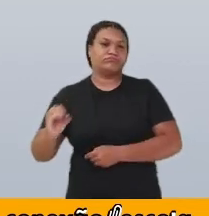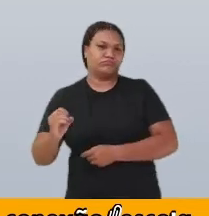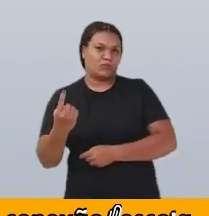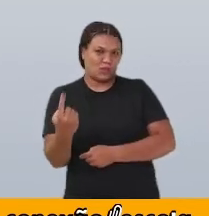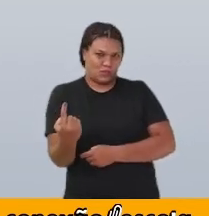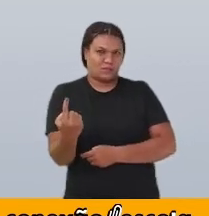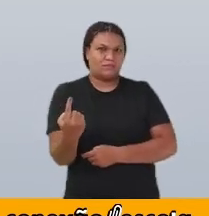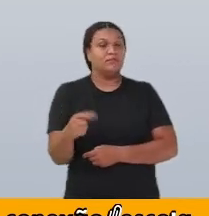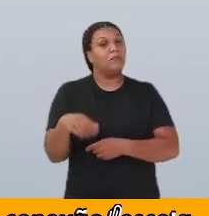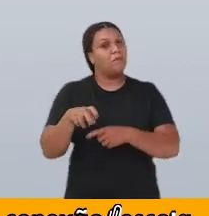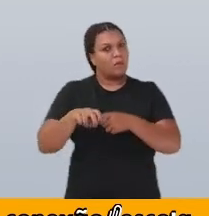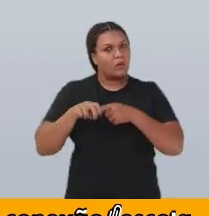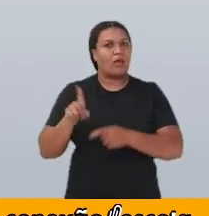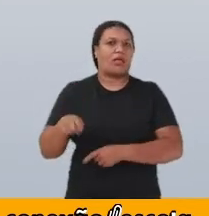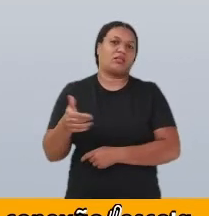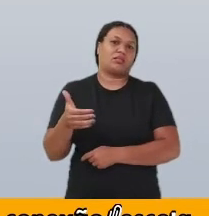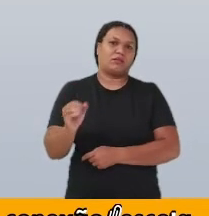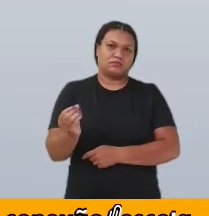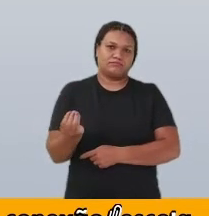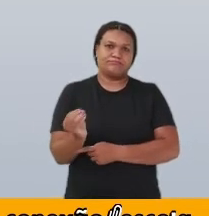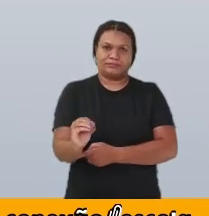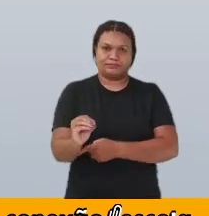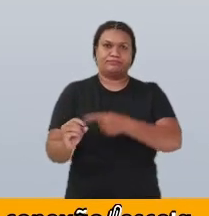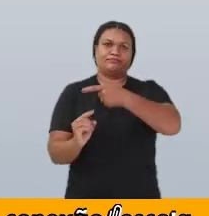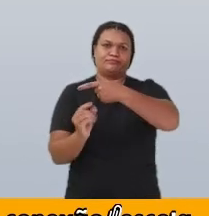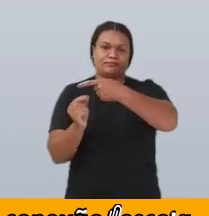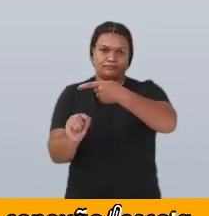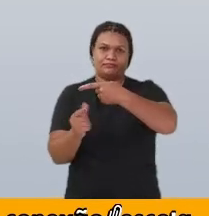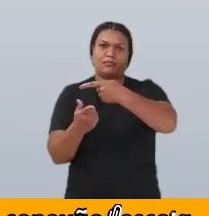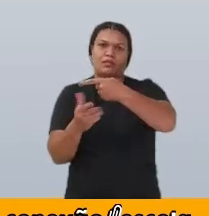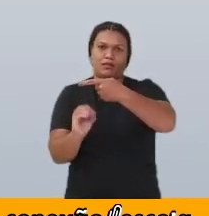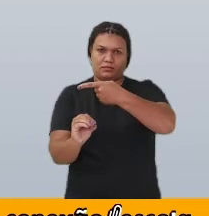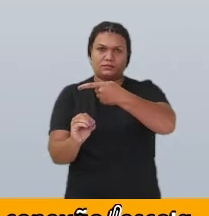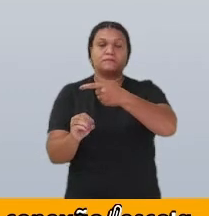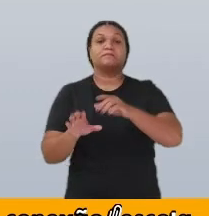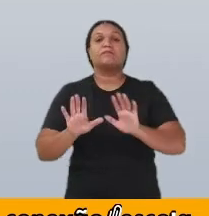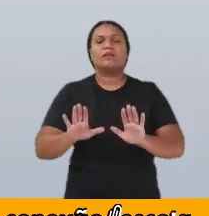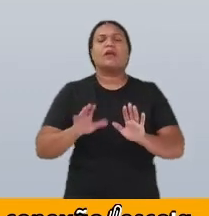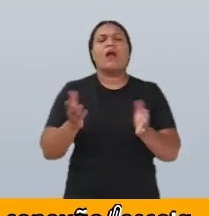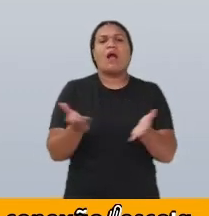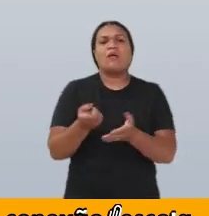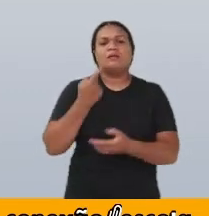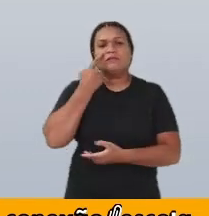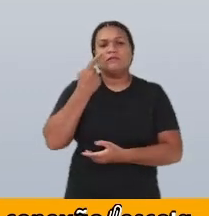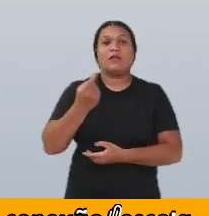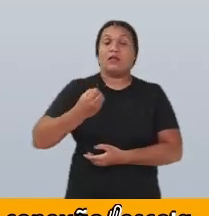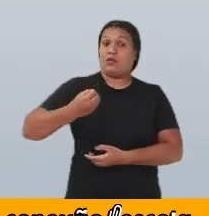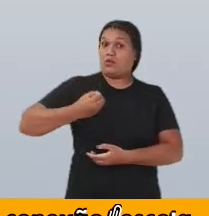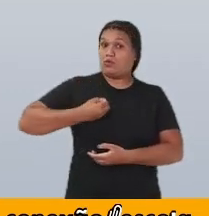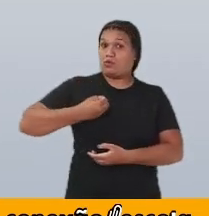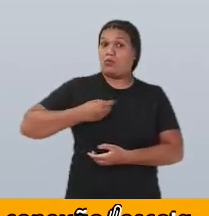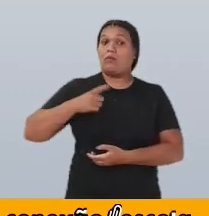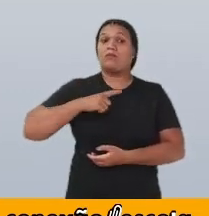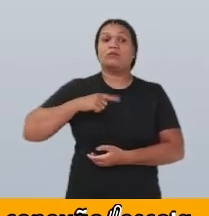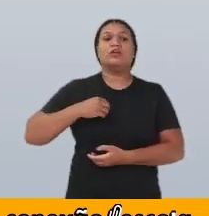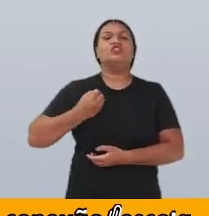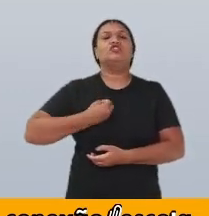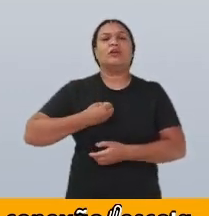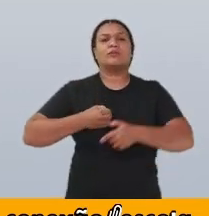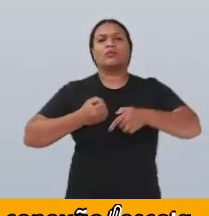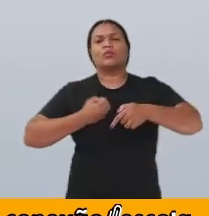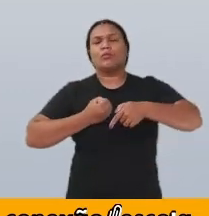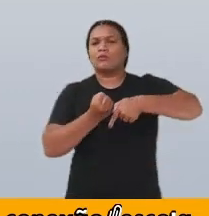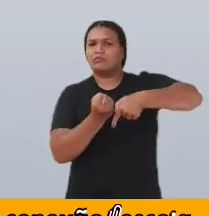o denominador é 10. Para passar o número racional, que está na forma